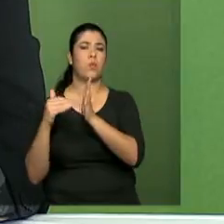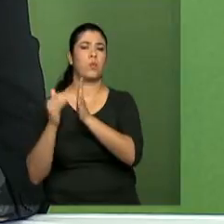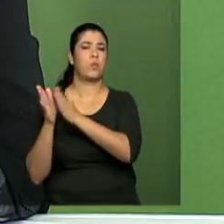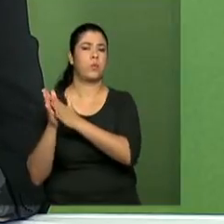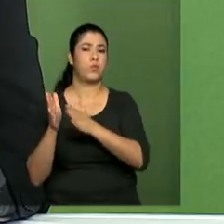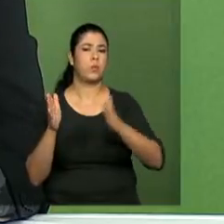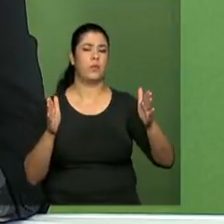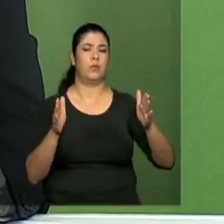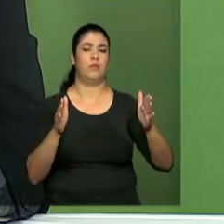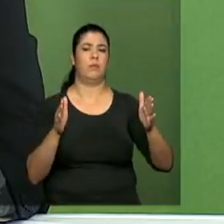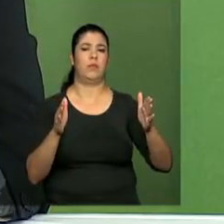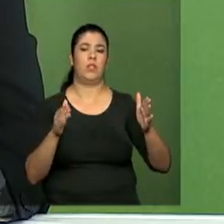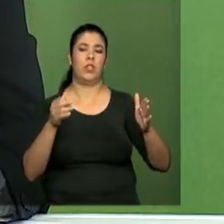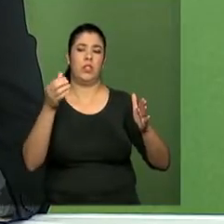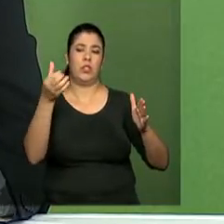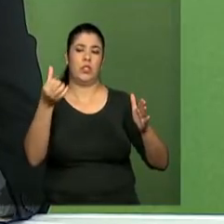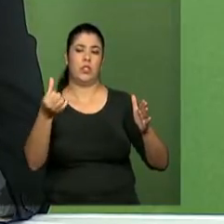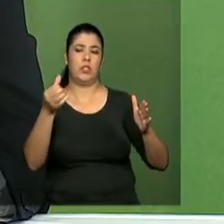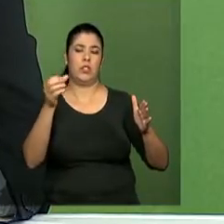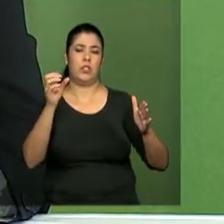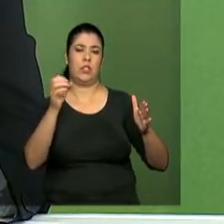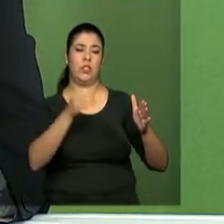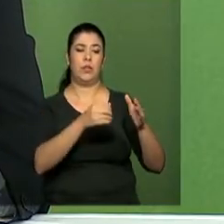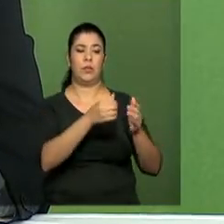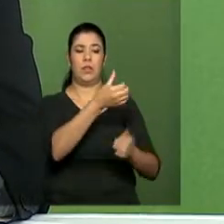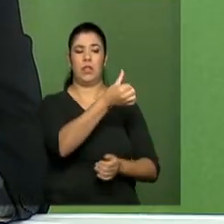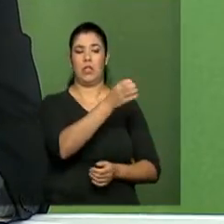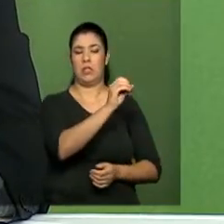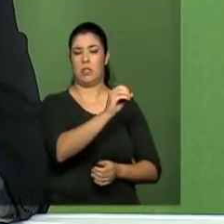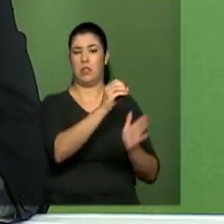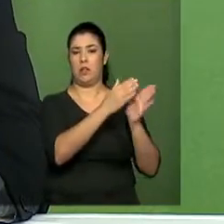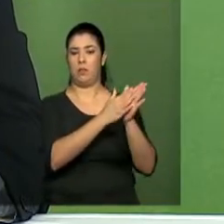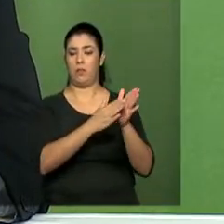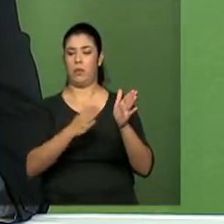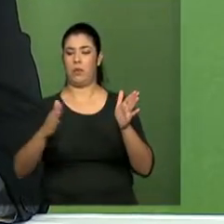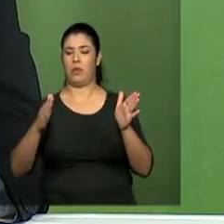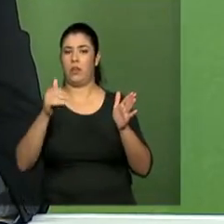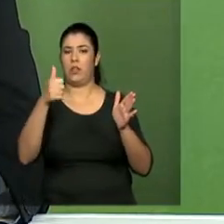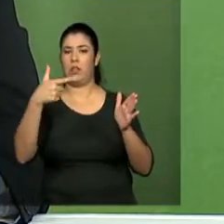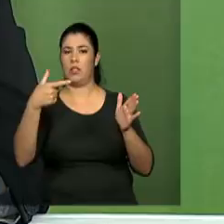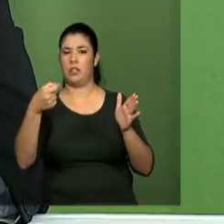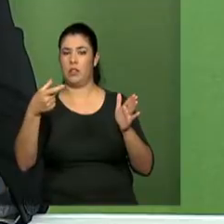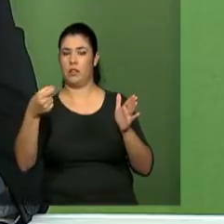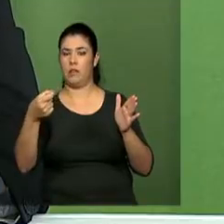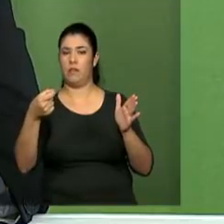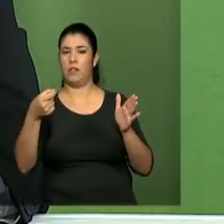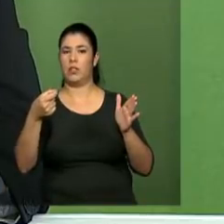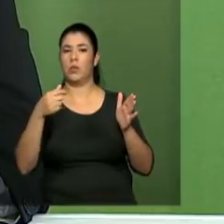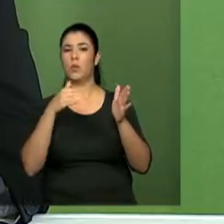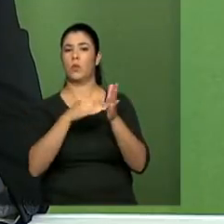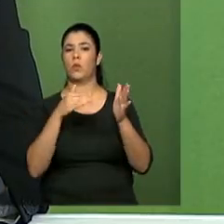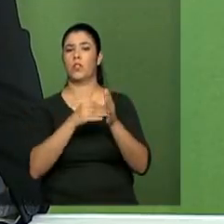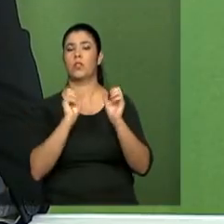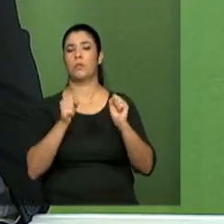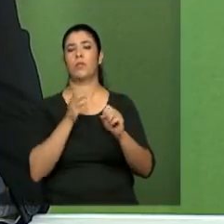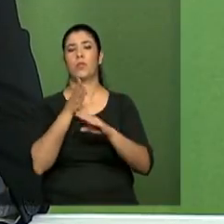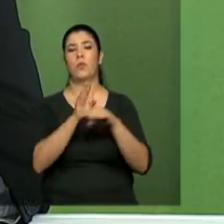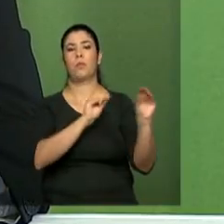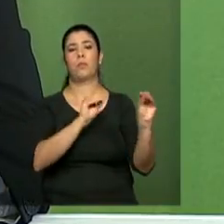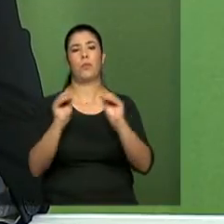ele sai dos 60 dos 60 até 121 faixa mais suave pelo poder para nós estamos estudando